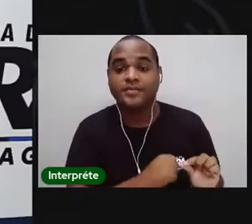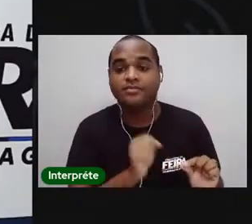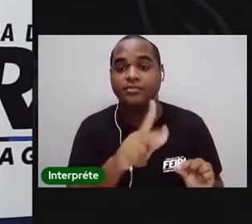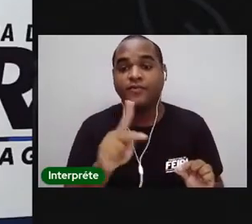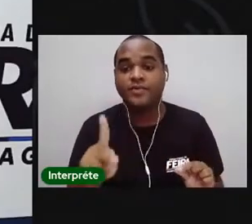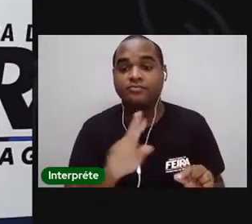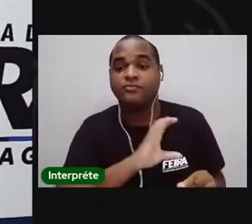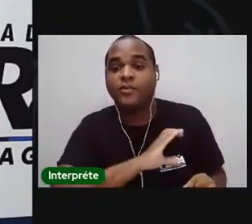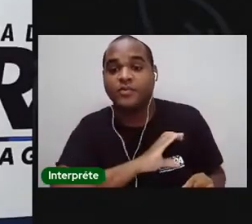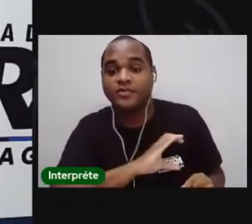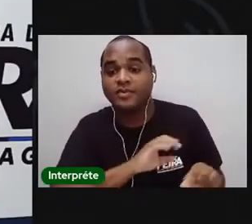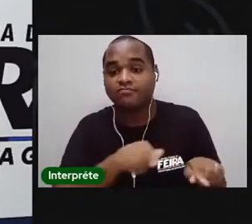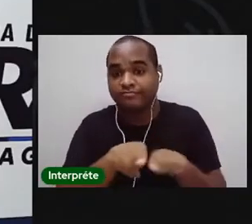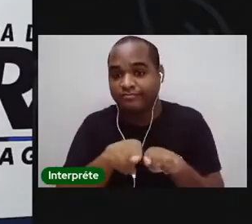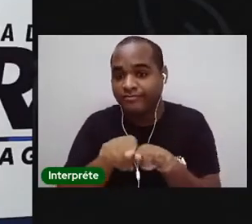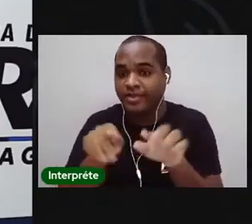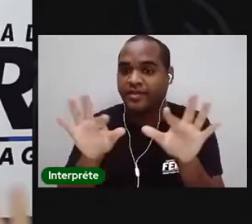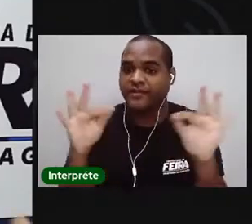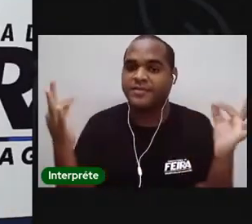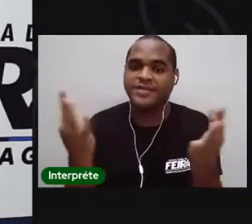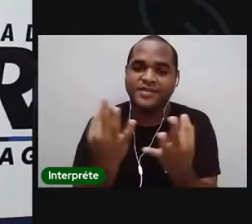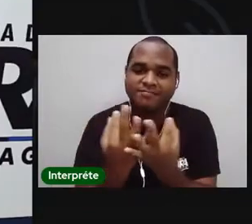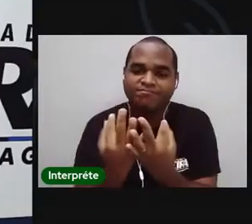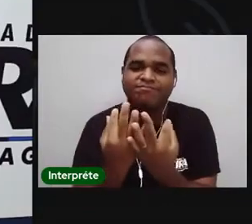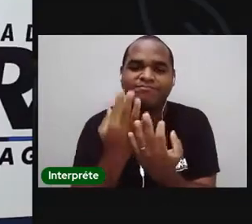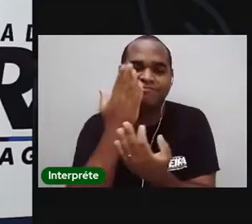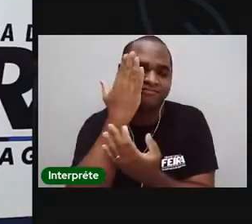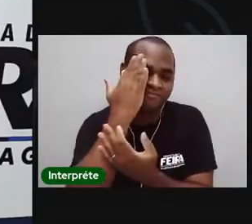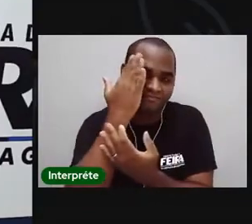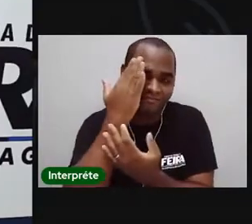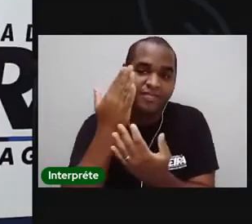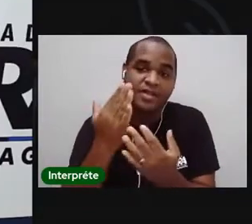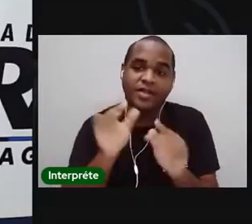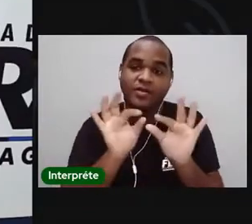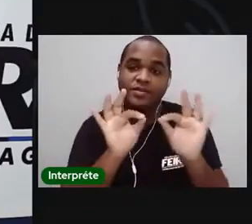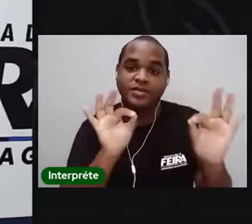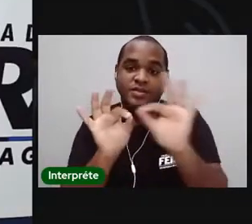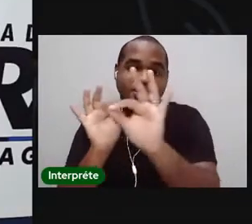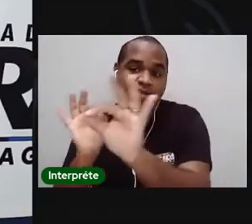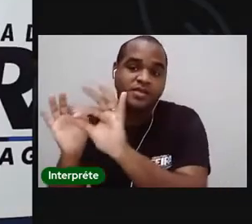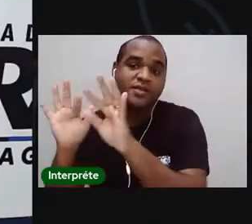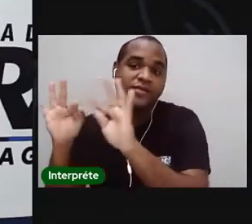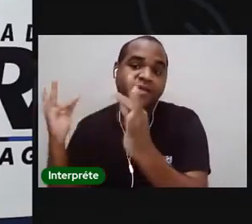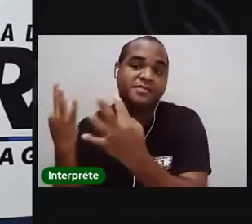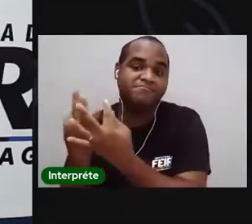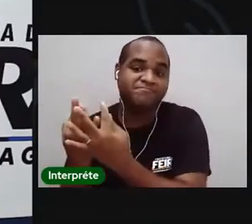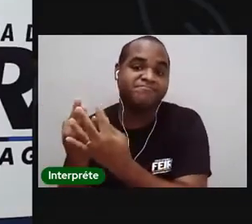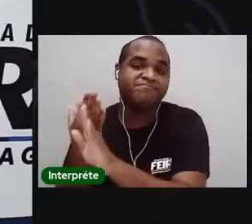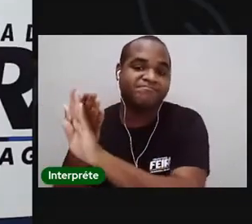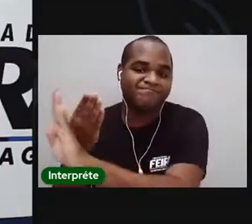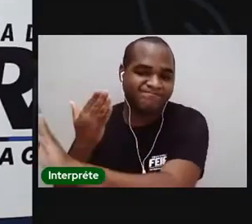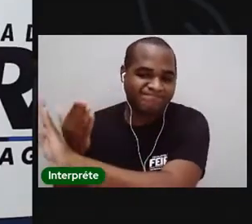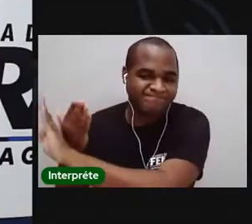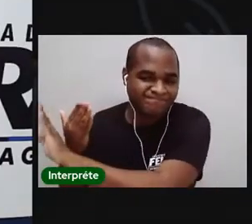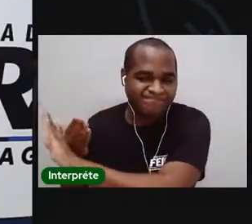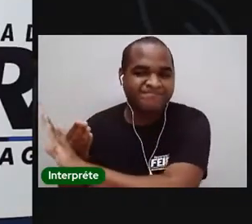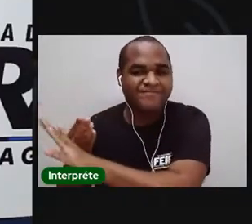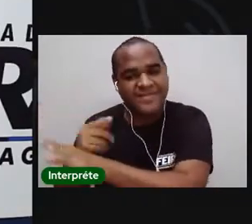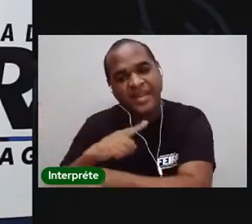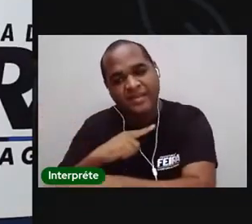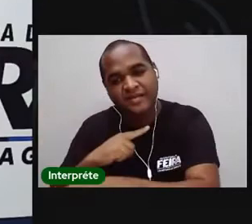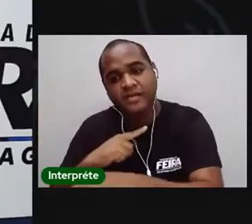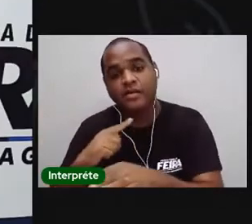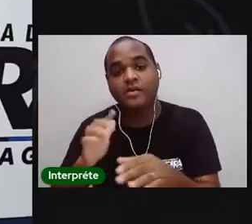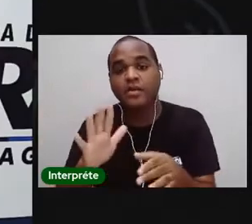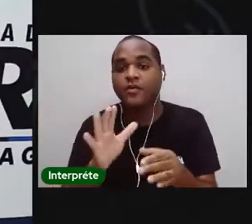e até da nossa família. Eu sei que tem gente que tá distante dos familiares há um bom tempo. Então, gente, vamos manter